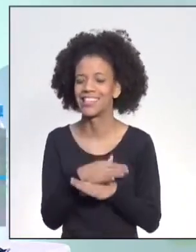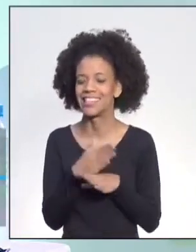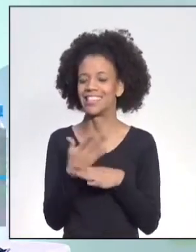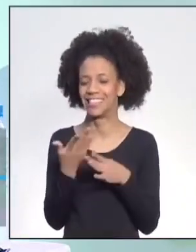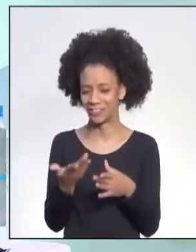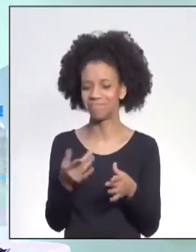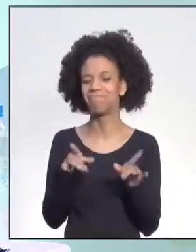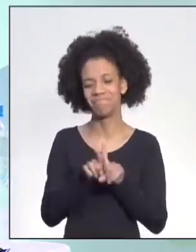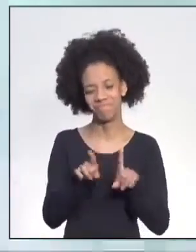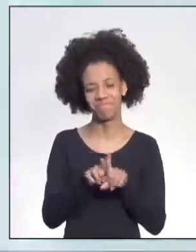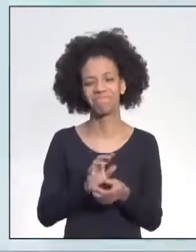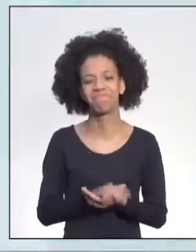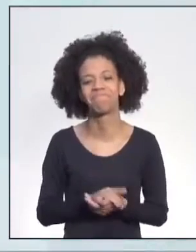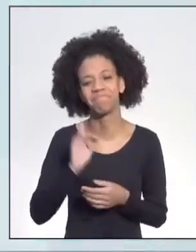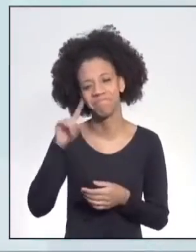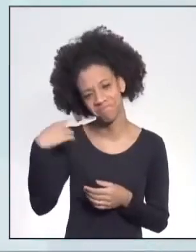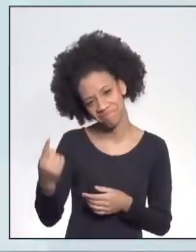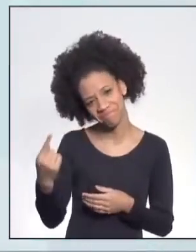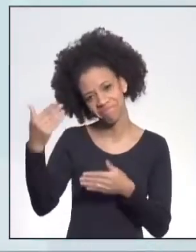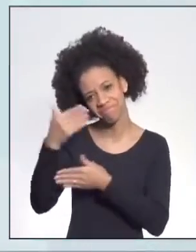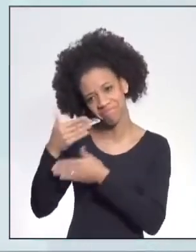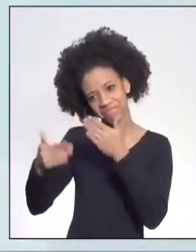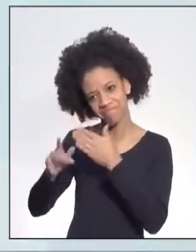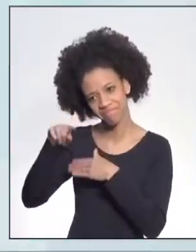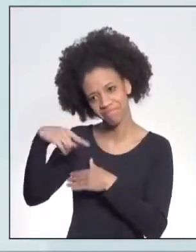próxima aqui, para a próxima tela.